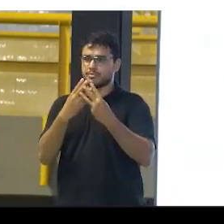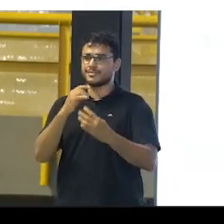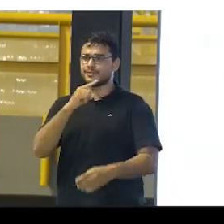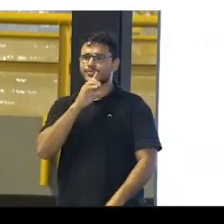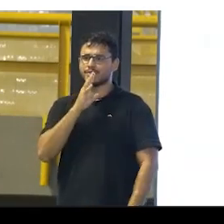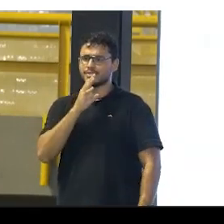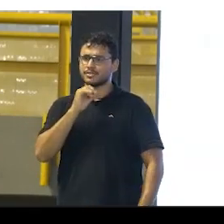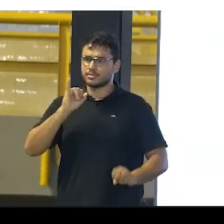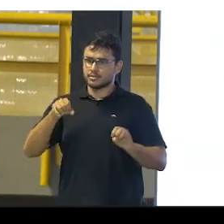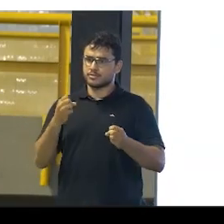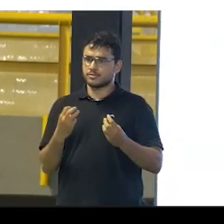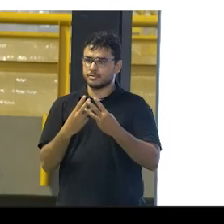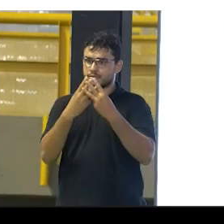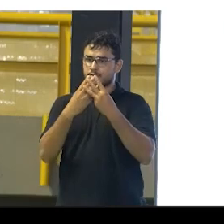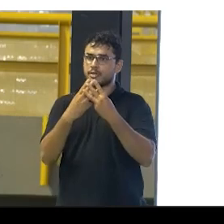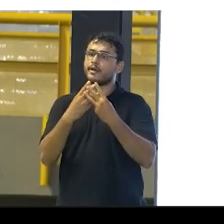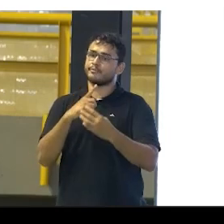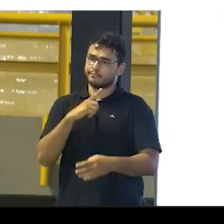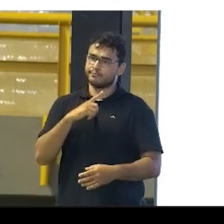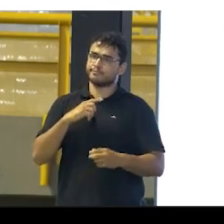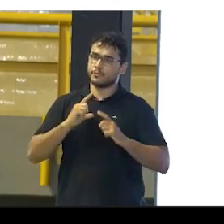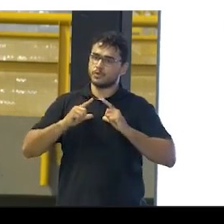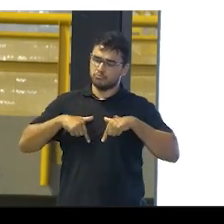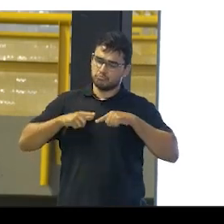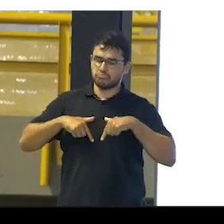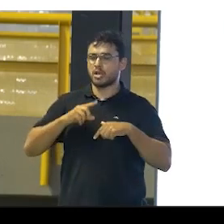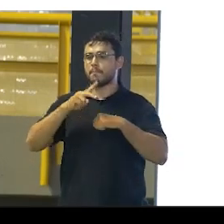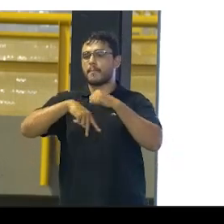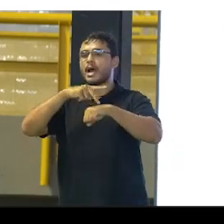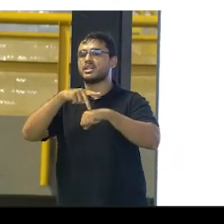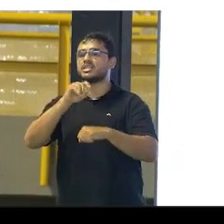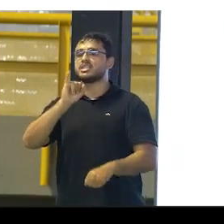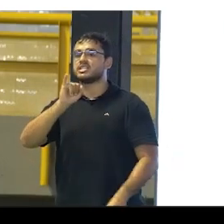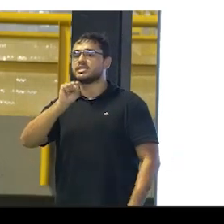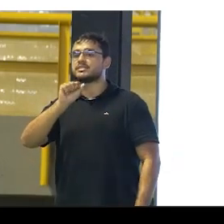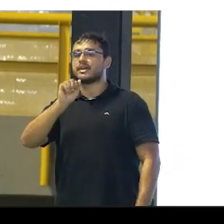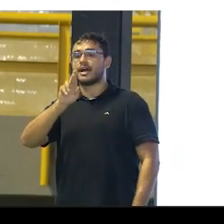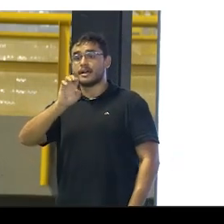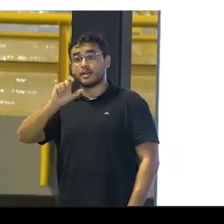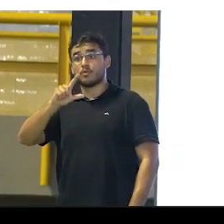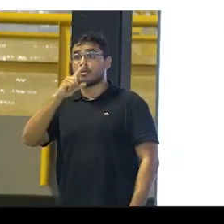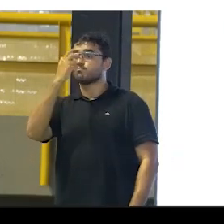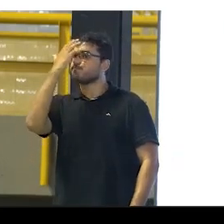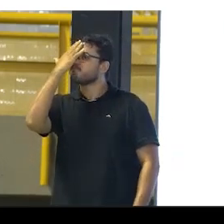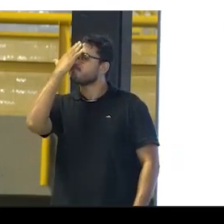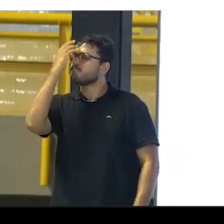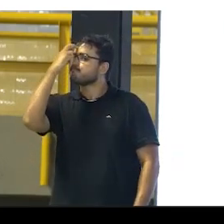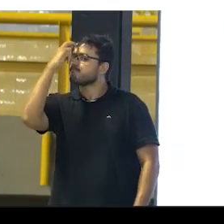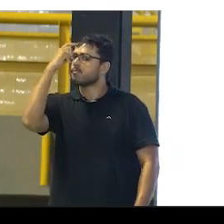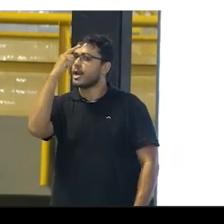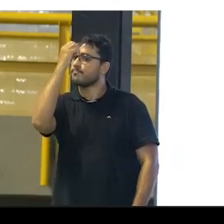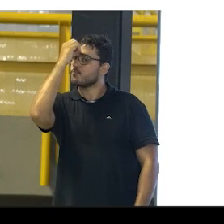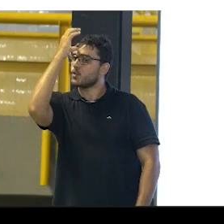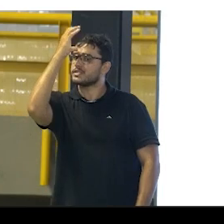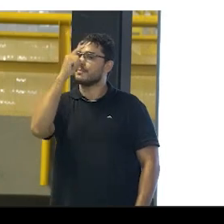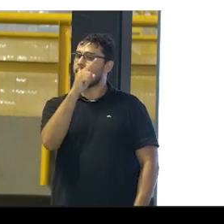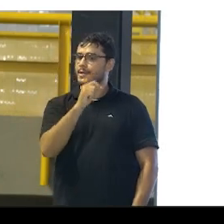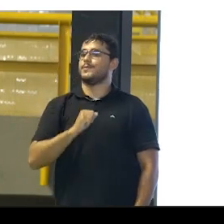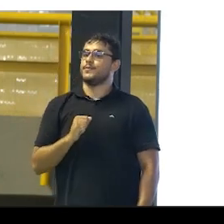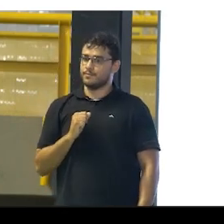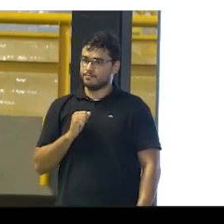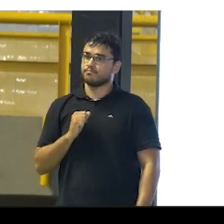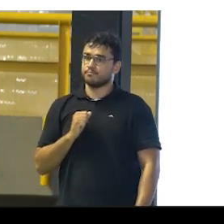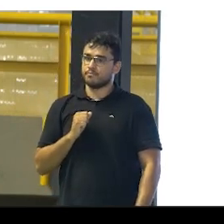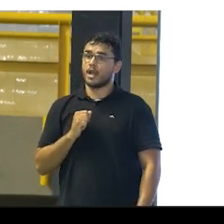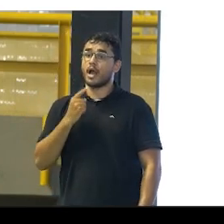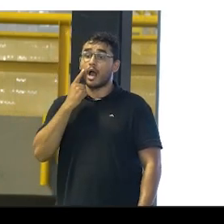planeta. E isso serve como lição para nós. Quando nós descobrimos petróleo no pré-sal, opa, professor, mais um dado.